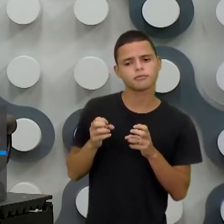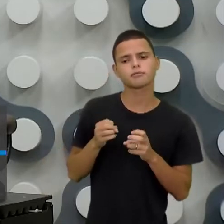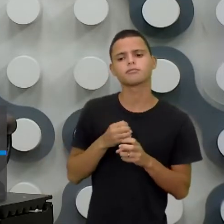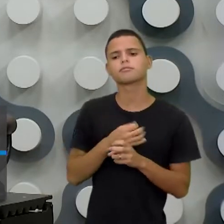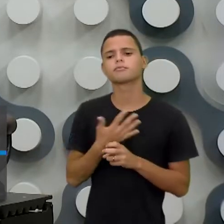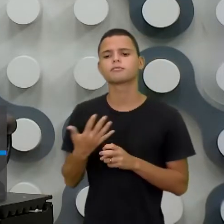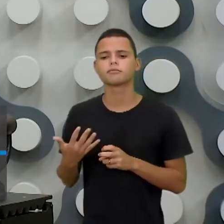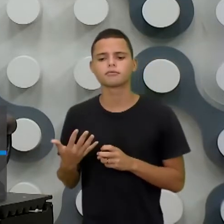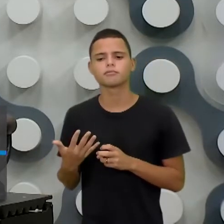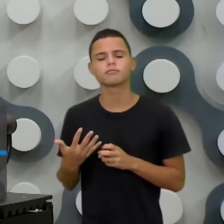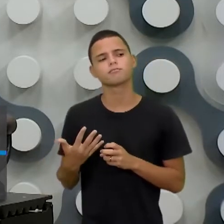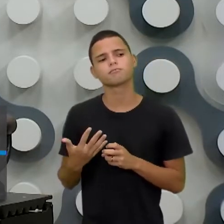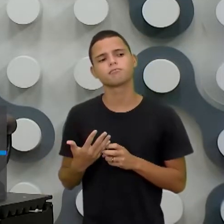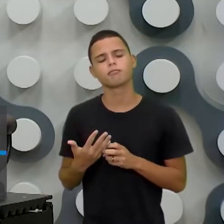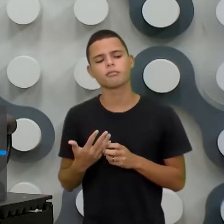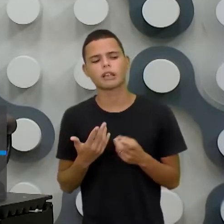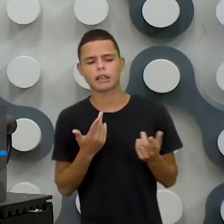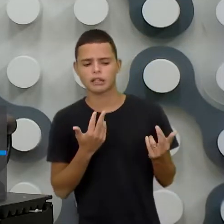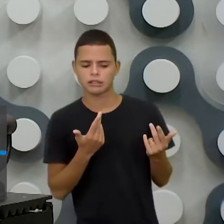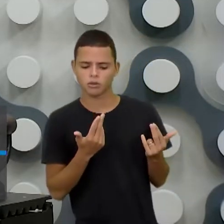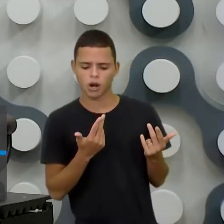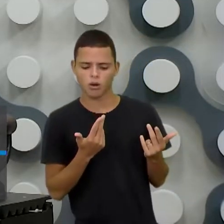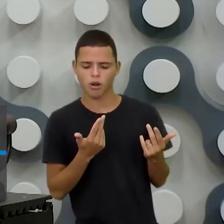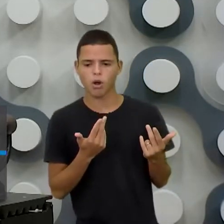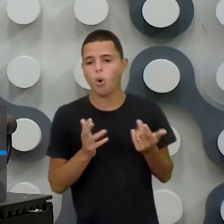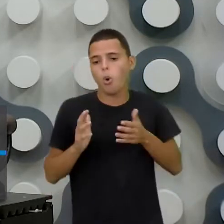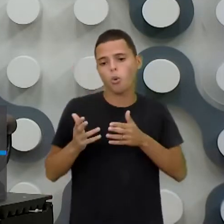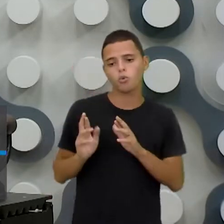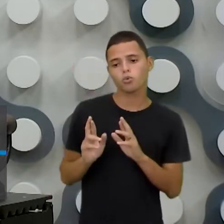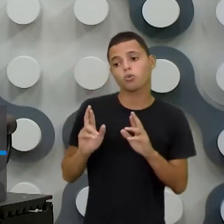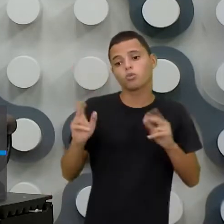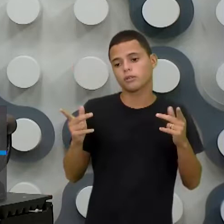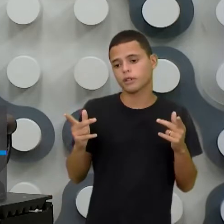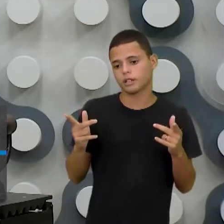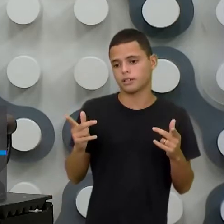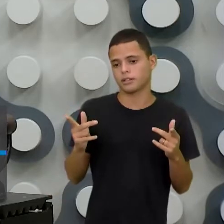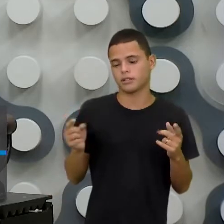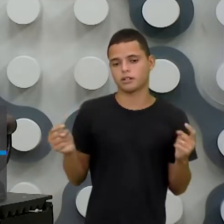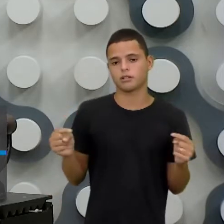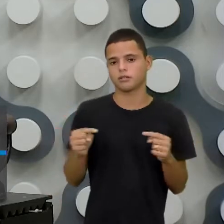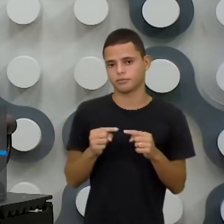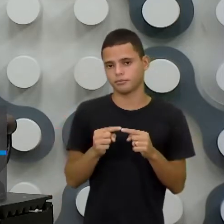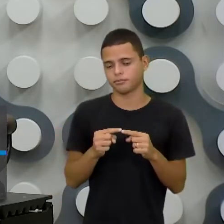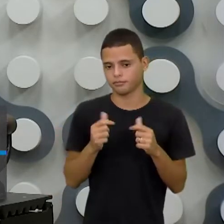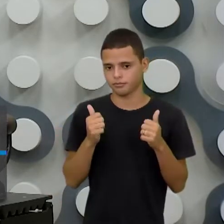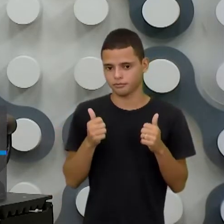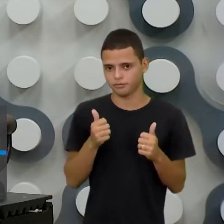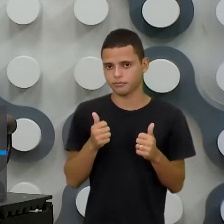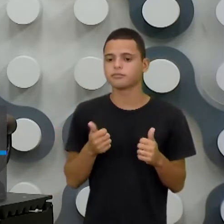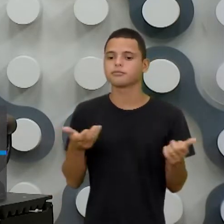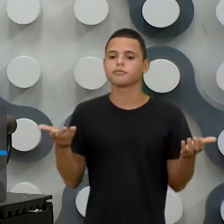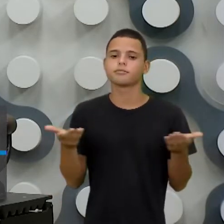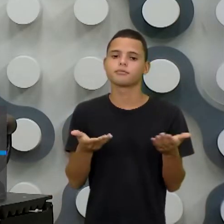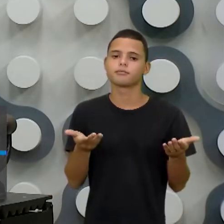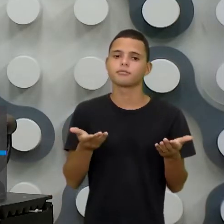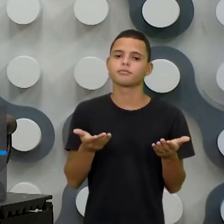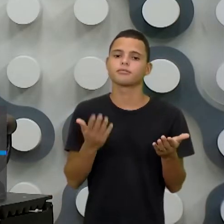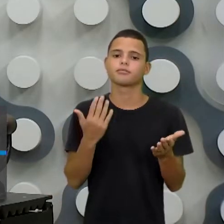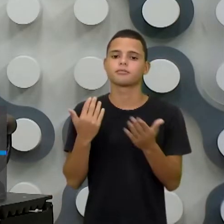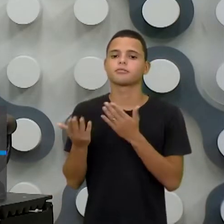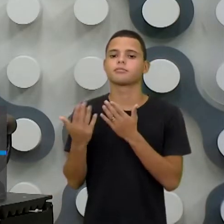são as diferenças aí das ideias que vocês têm sobre esse assunto, tá bom? E aí, agora sim, nós vamos falar um pouquinho aí